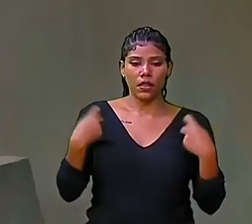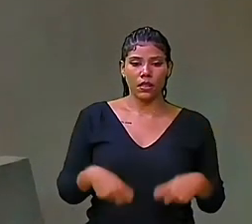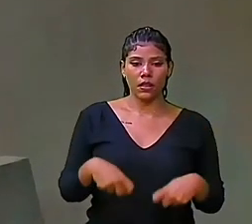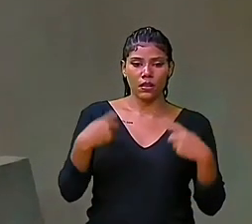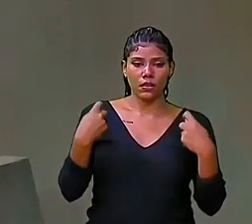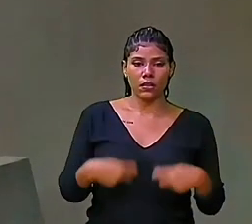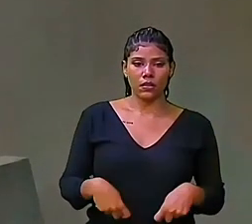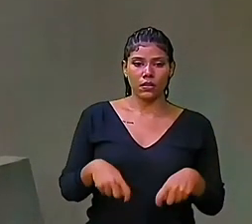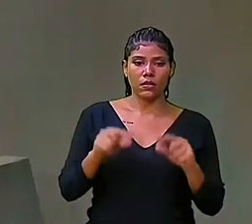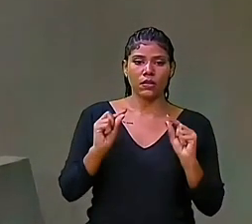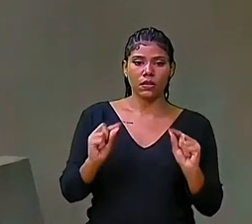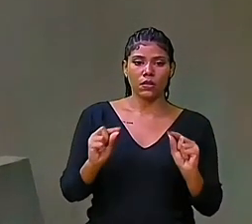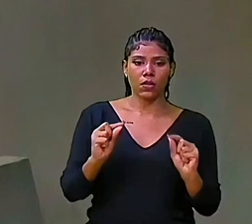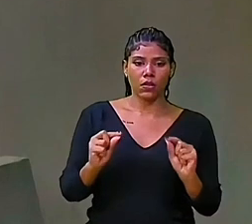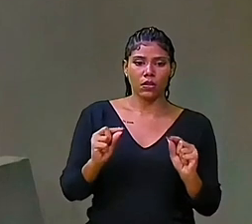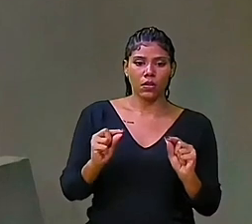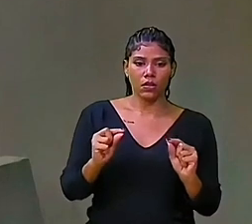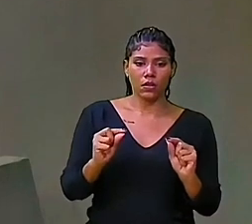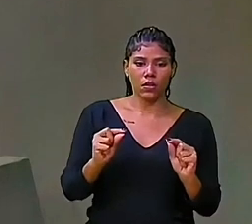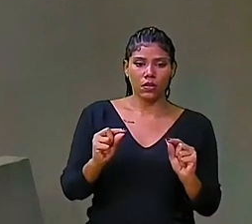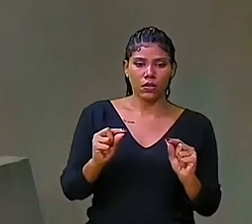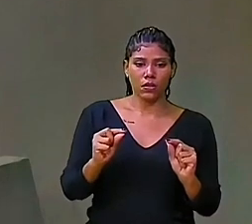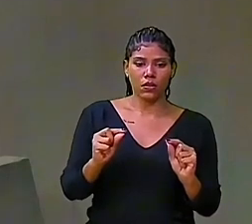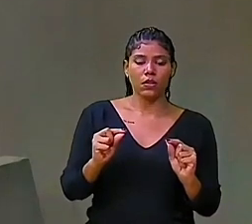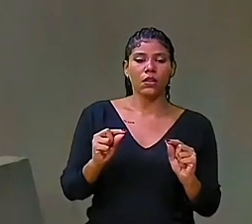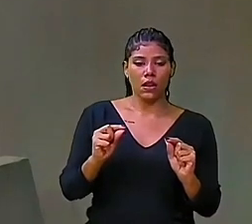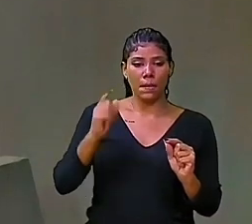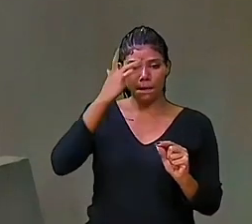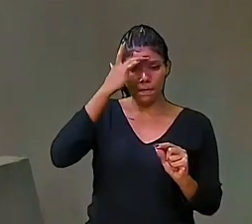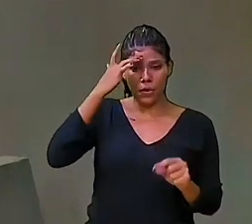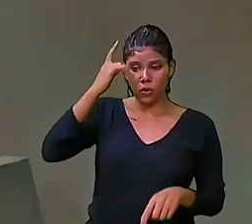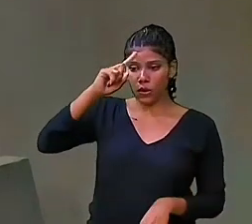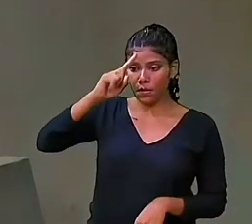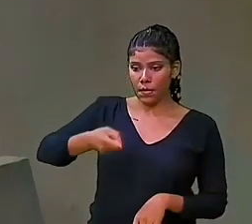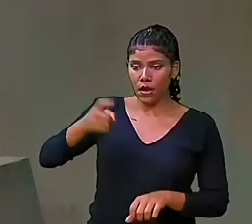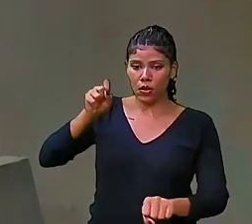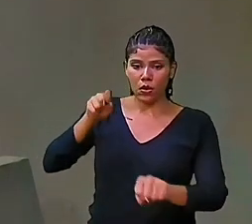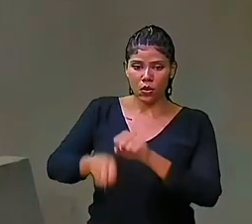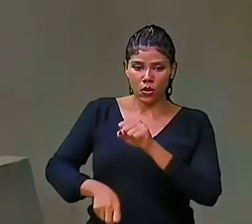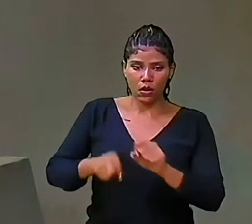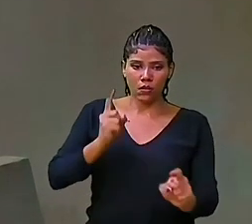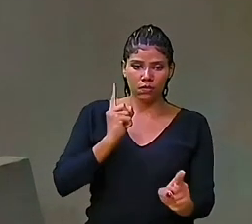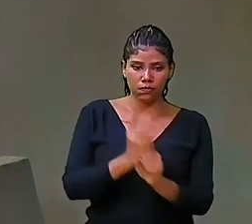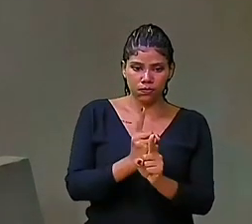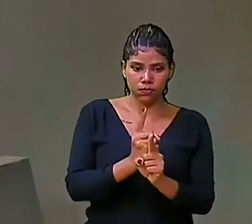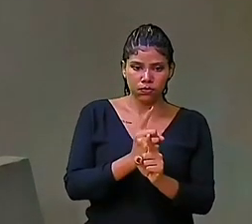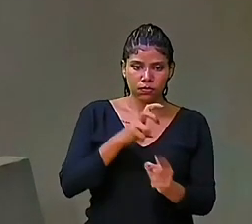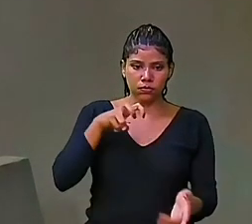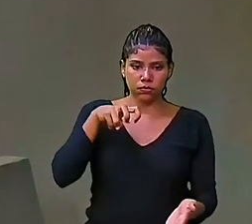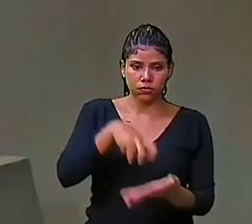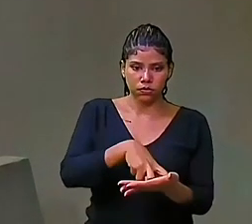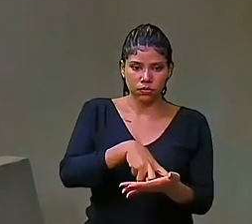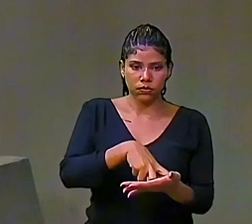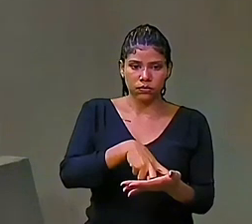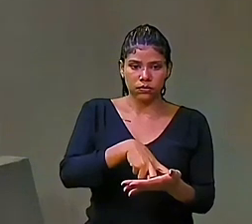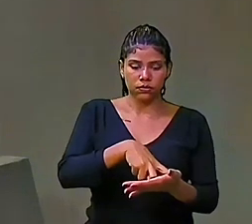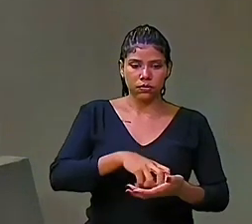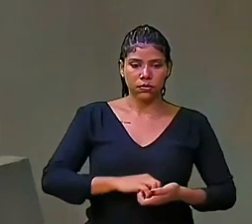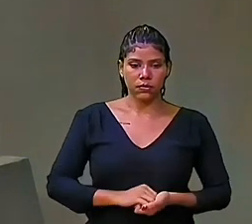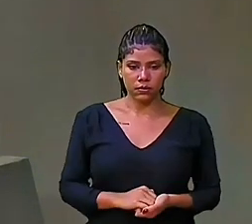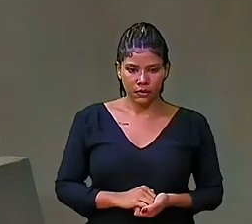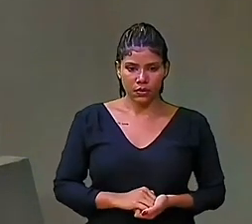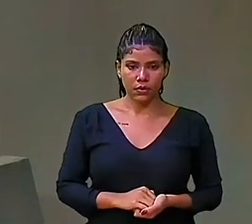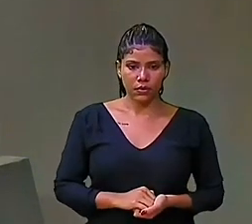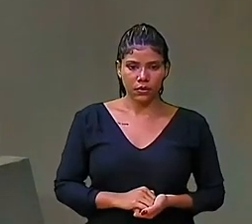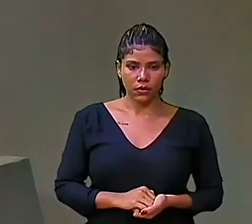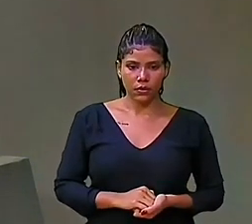necessidade de que o mandante, os mandantes, sejam identificados e responsabilizados, sejam